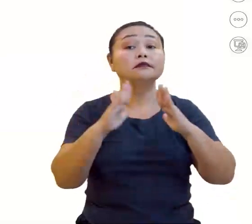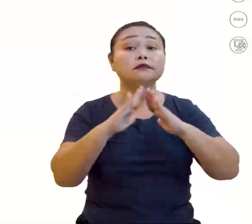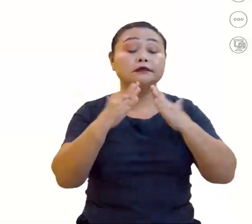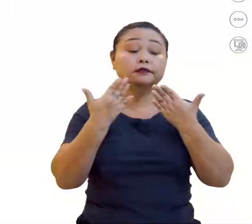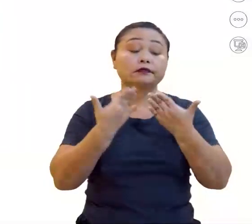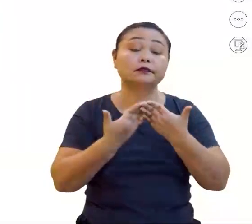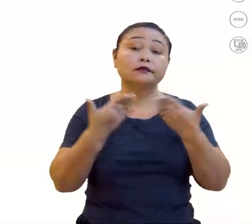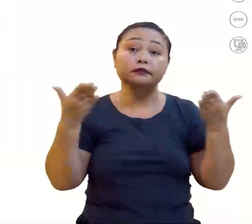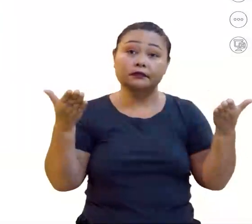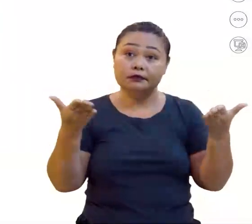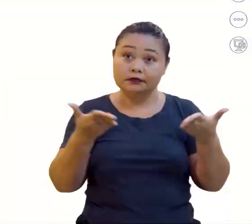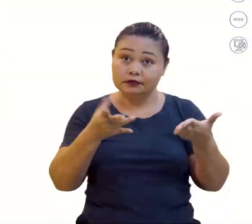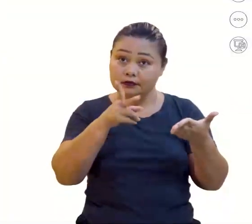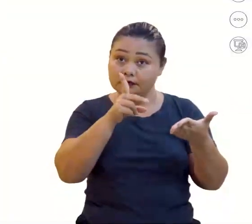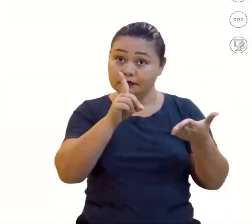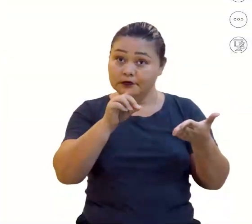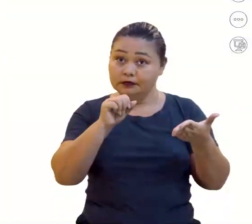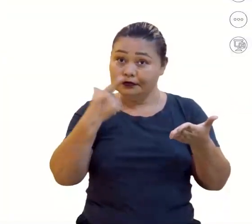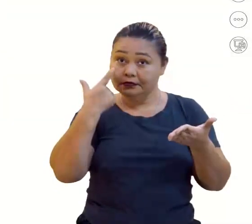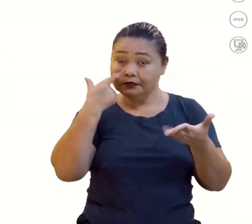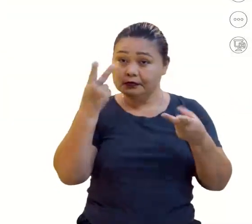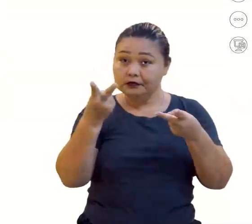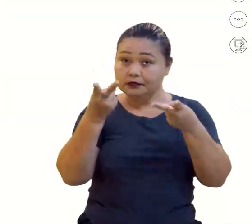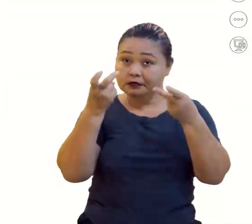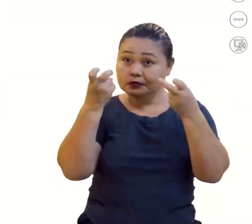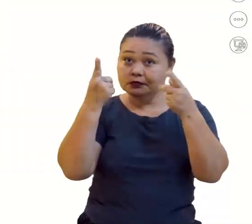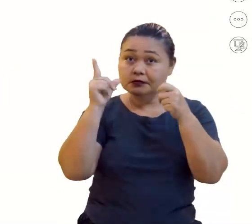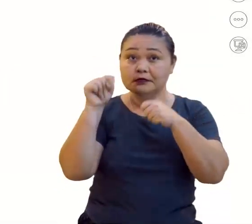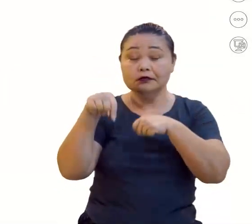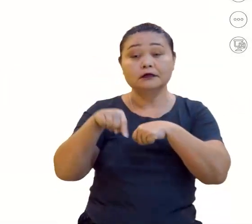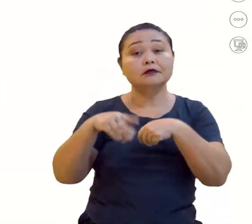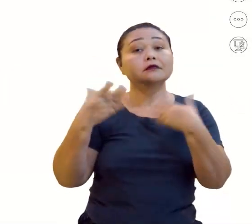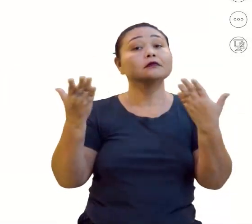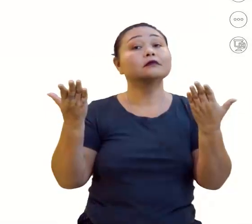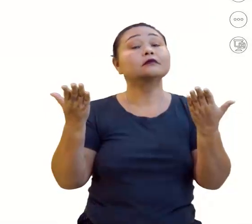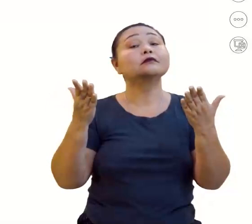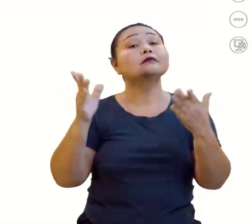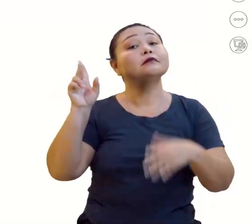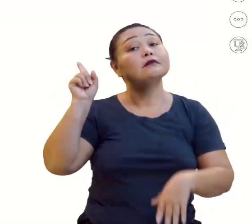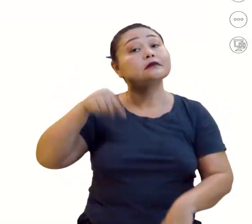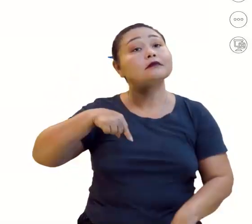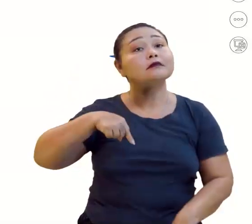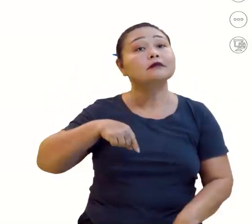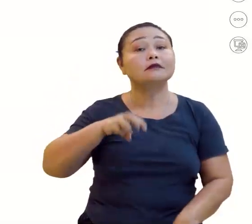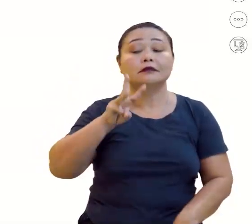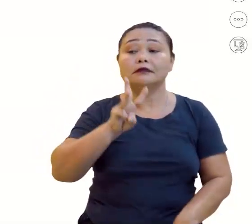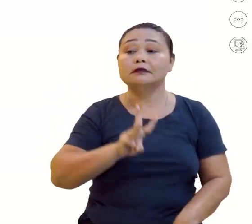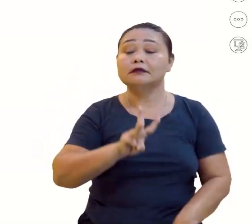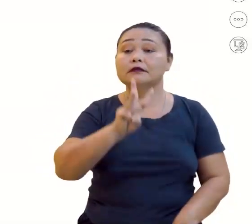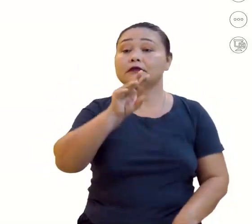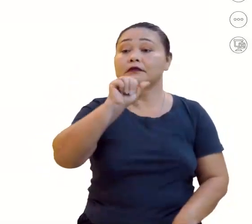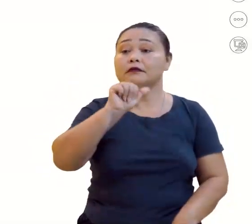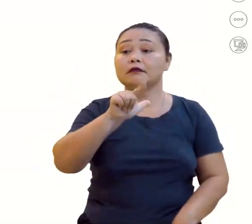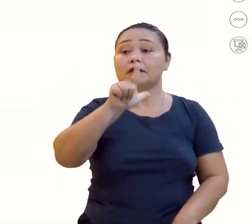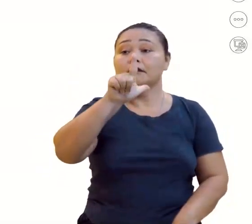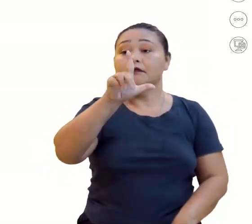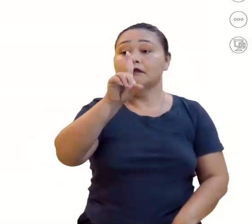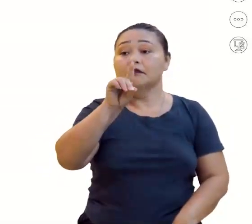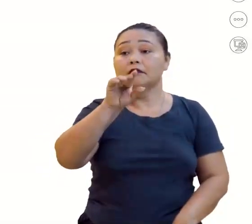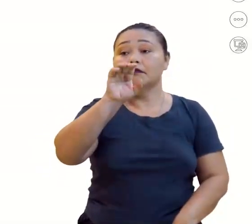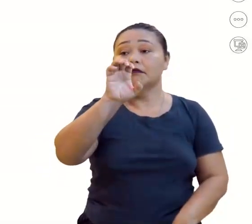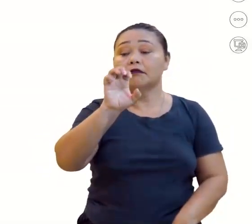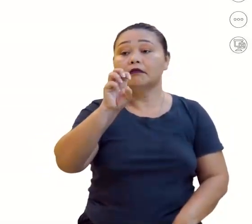hoje? Vamos averiguar? Vamos perceber? Então, olha lá, a escola do dia de hoje é... Valdemiro Silva